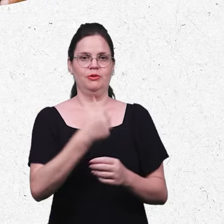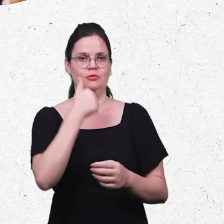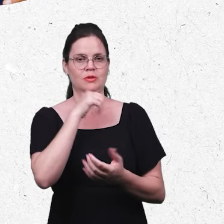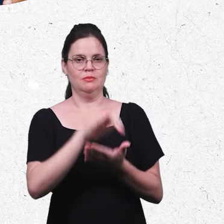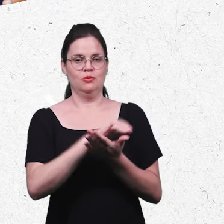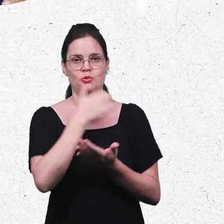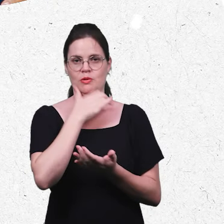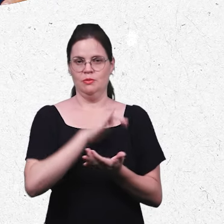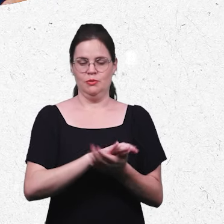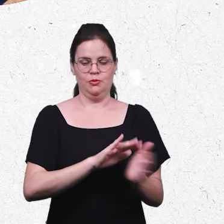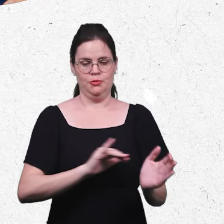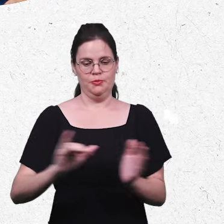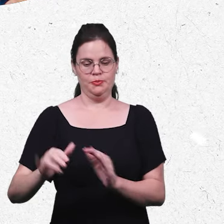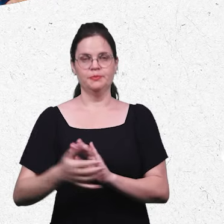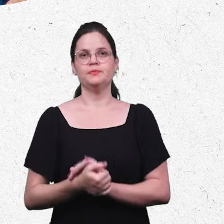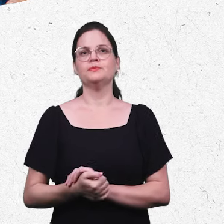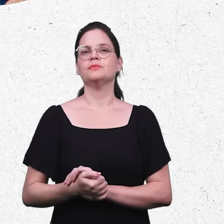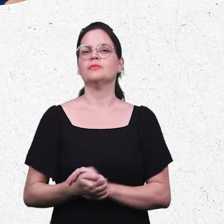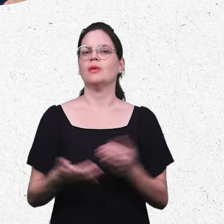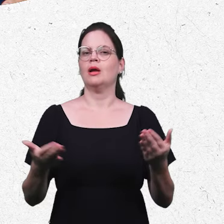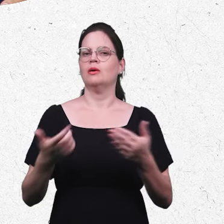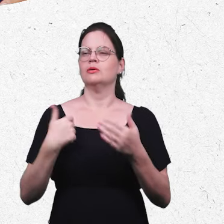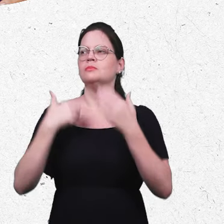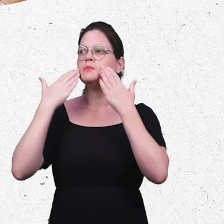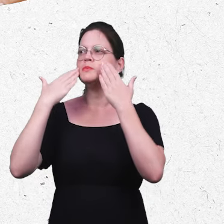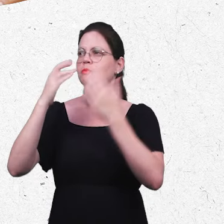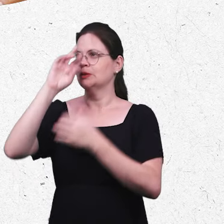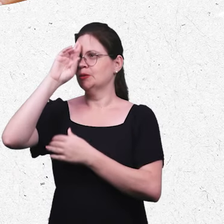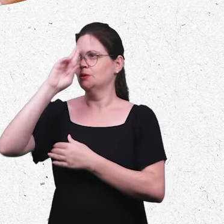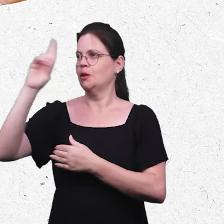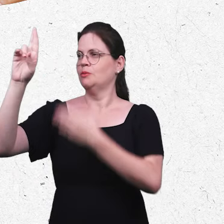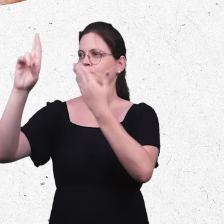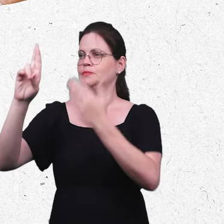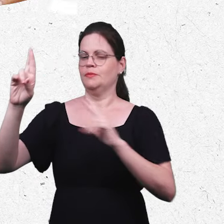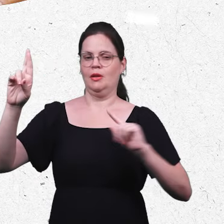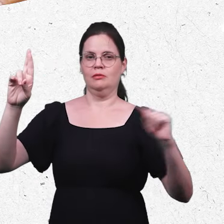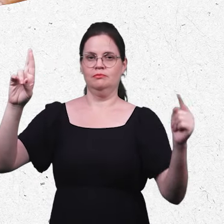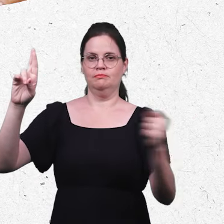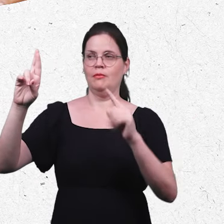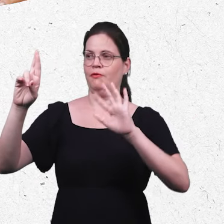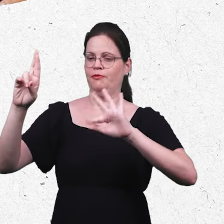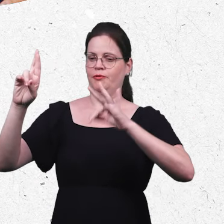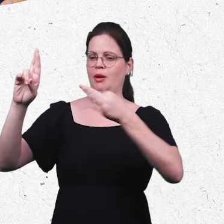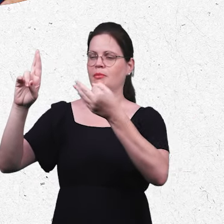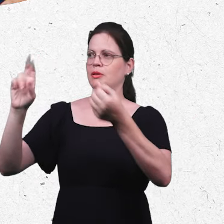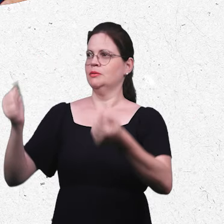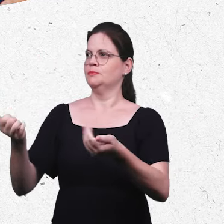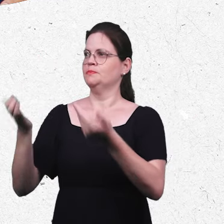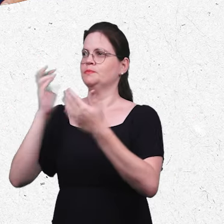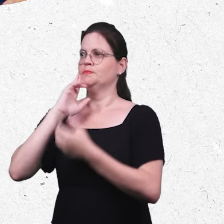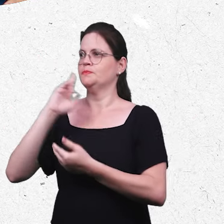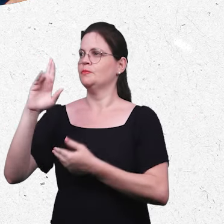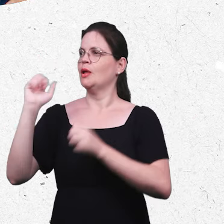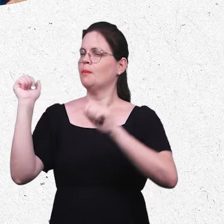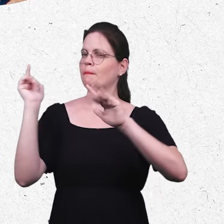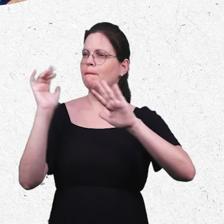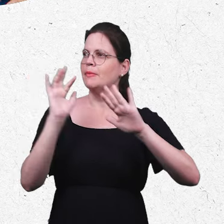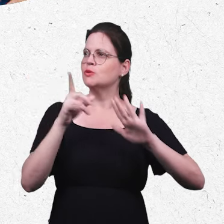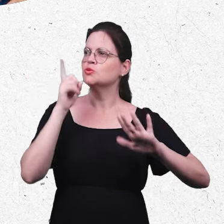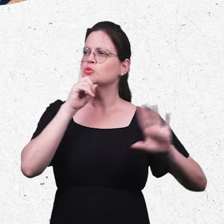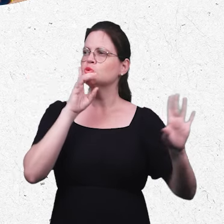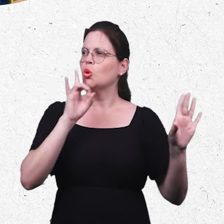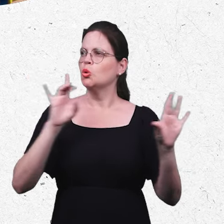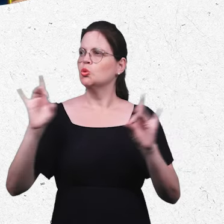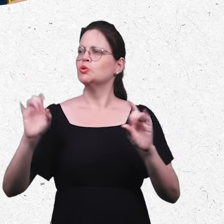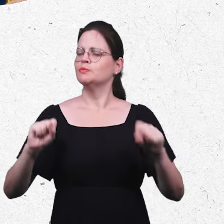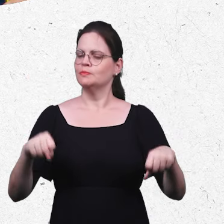filho, esposa e esposa. Senhor, nós intercedemos quando diante do Senhor vem apresentar os nossos lares, vem pedir o Senhor uma bênção, que a cada dia o Senhor possa estar